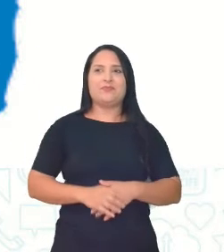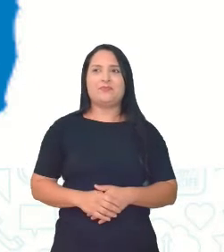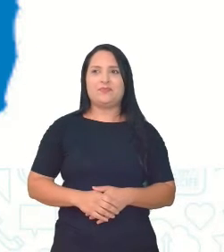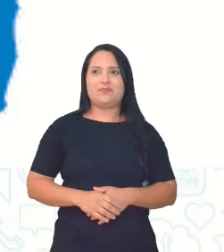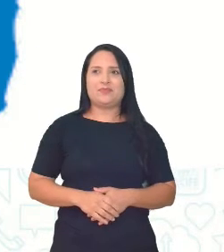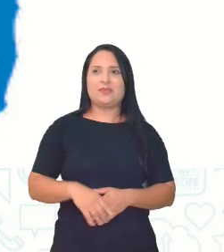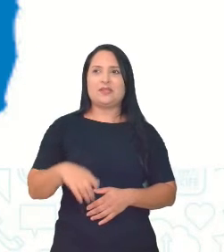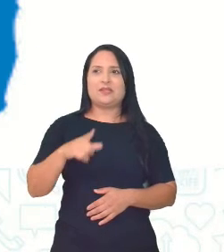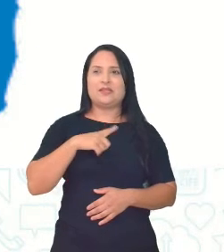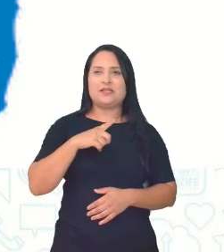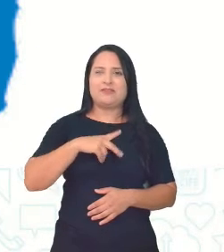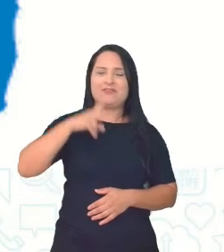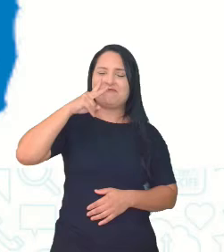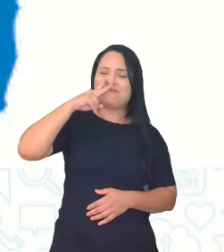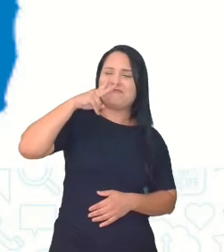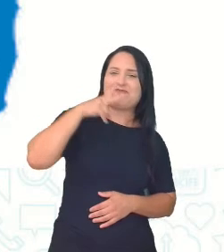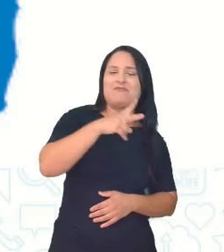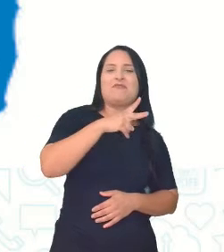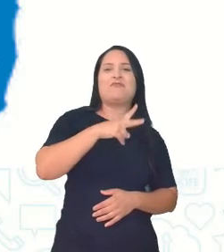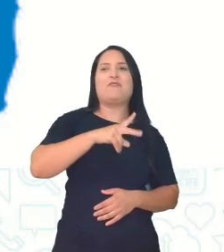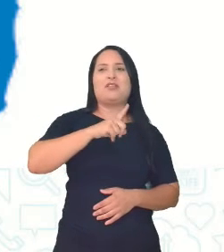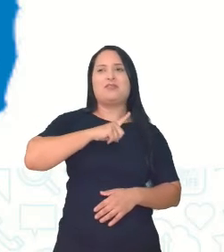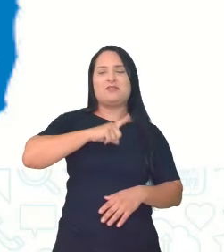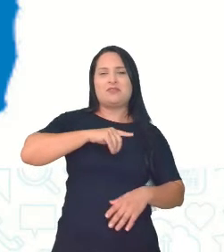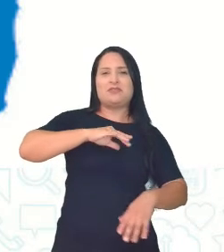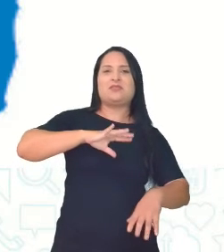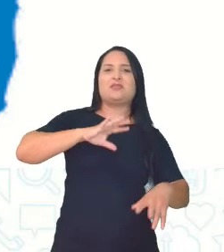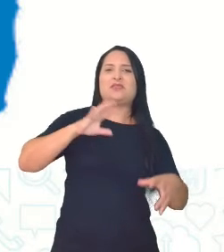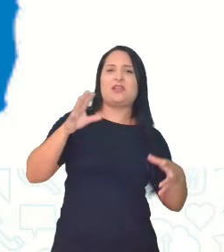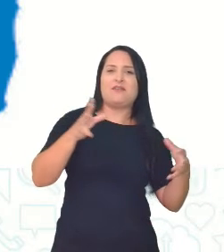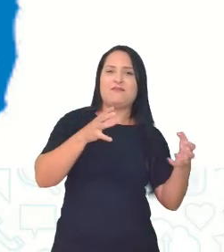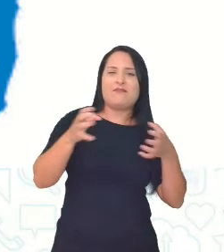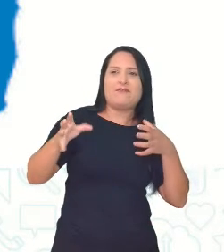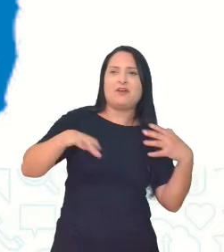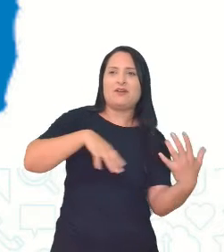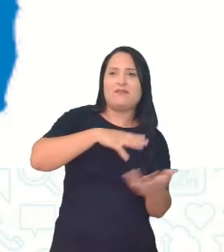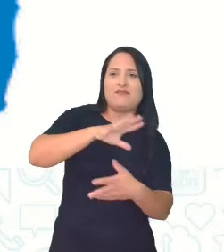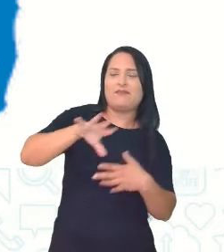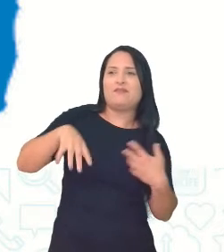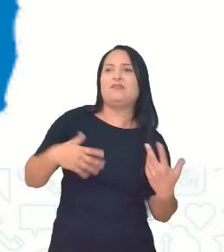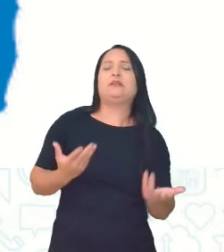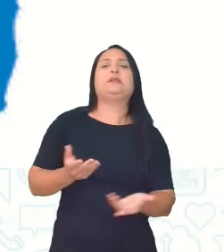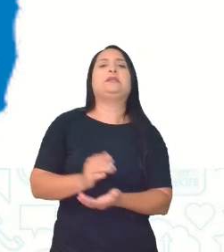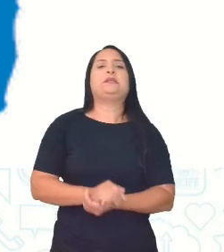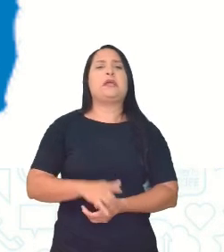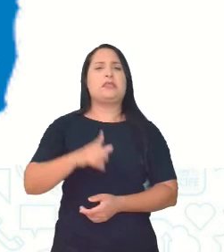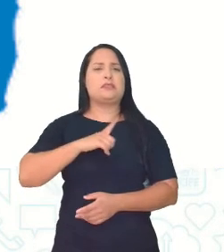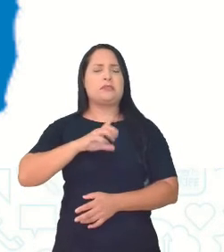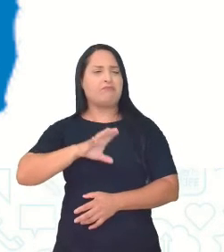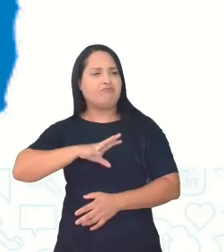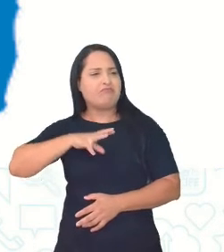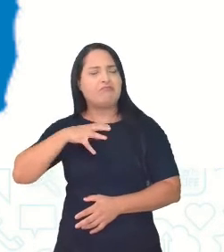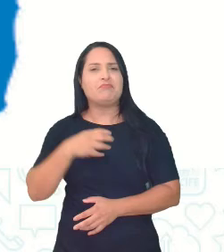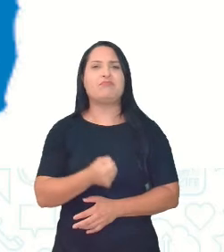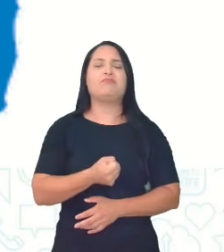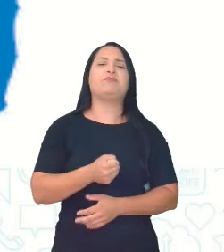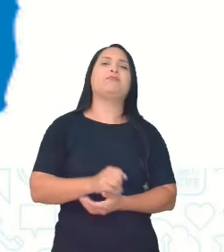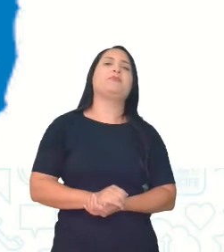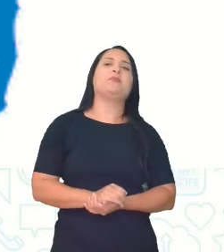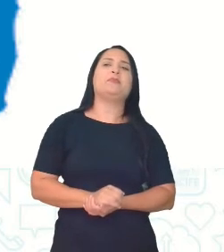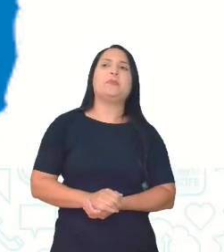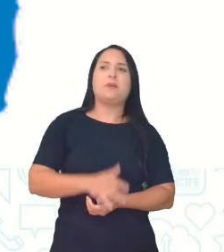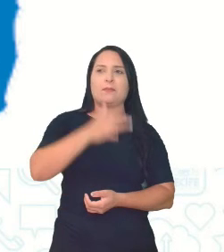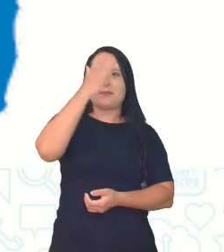né, bravia, Exato. de muitas Só revoltas, faltou né, o Maranhão ali. de indignação. Pois é, mas aí quem